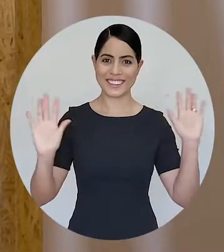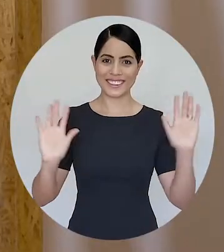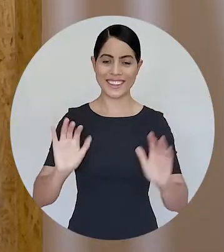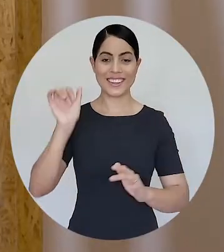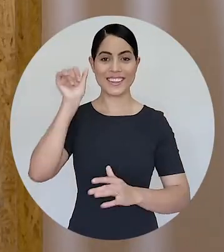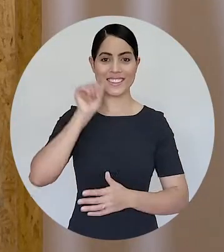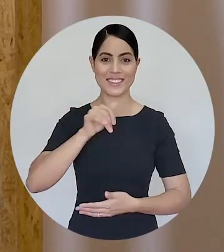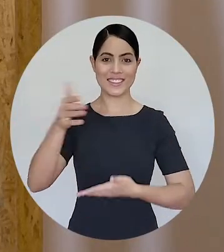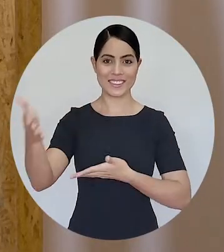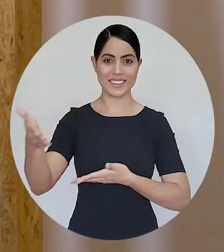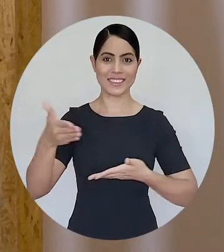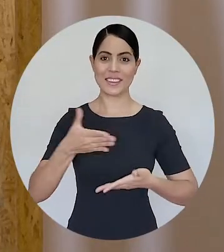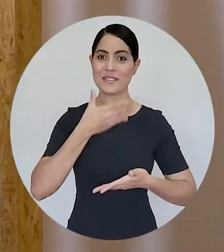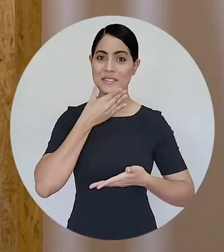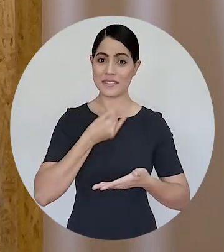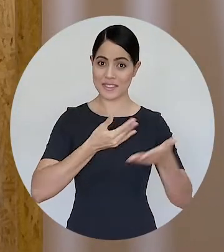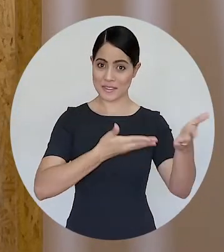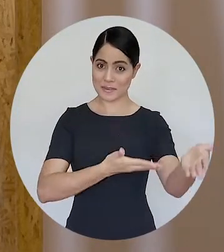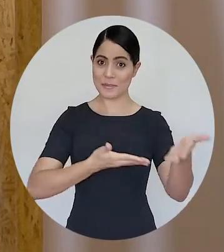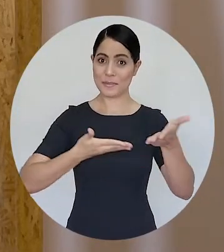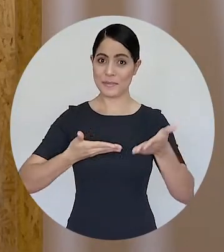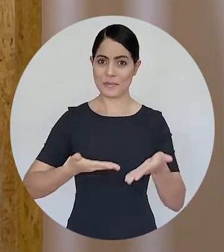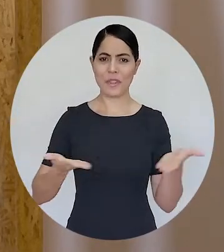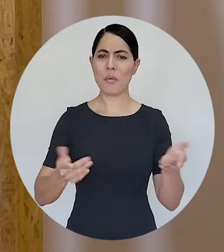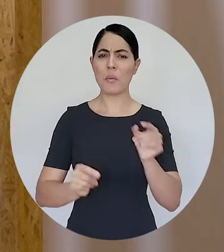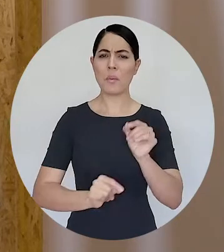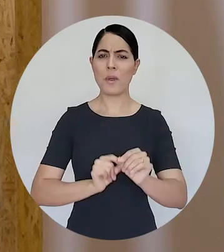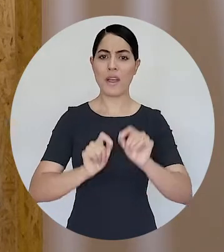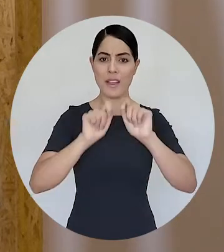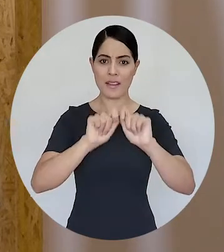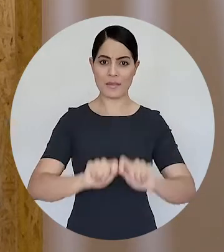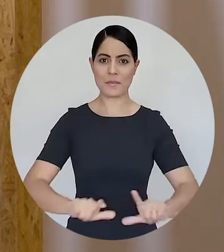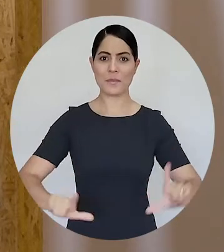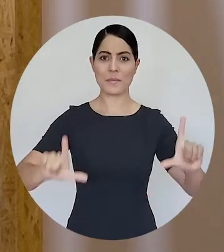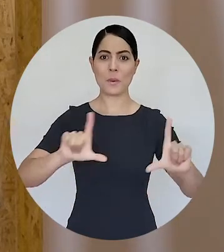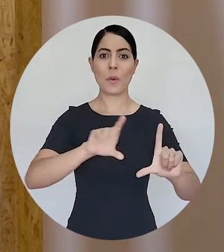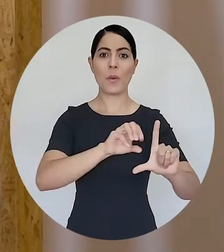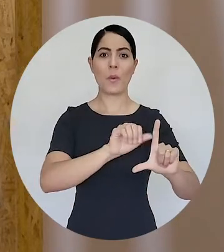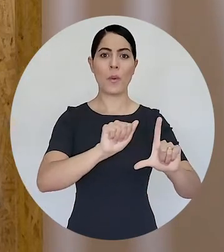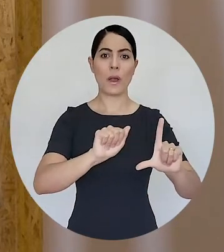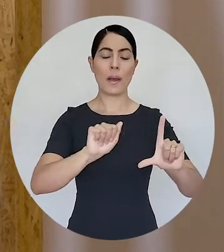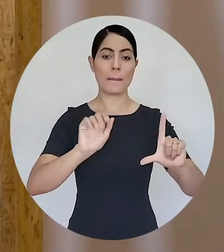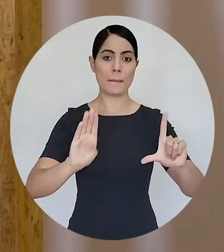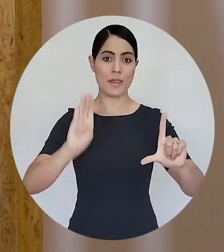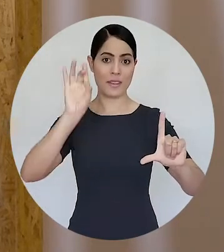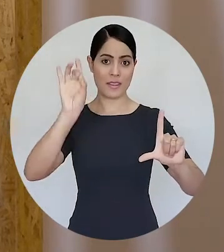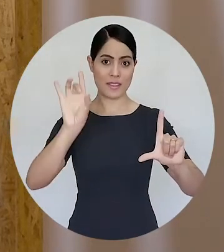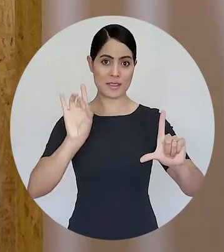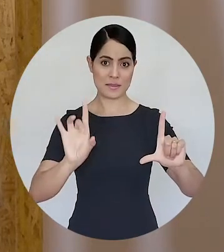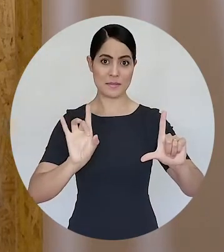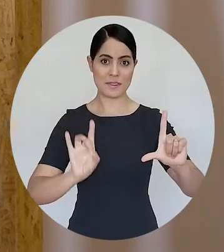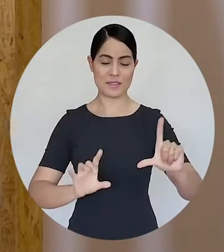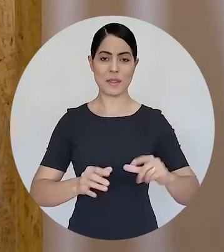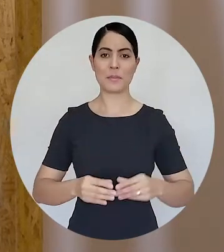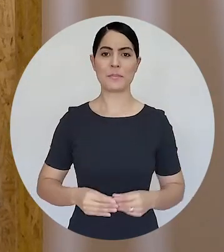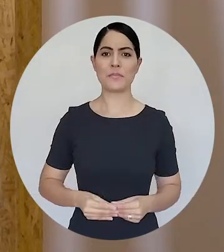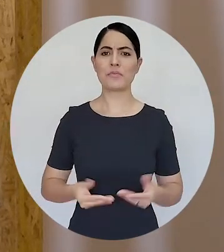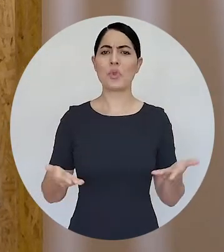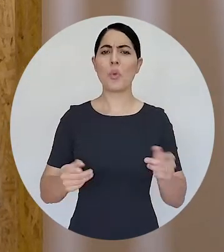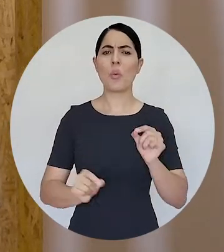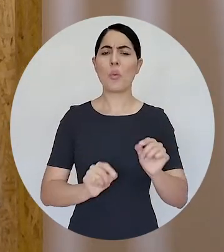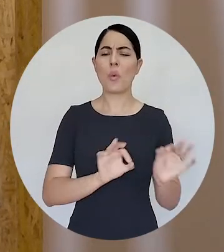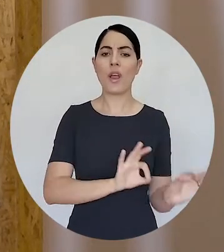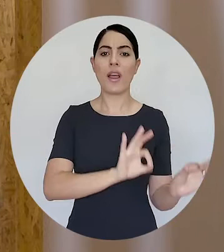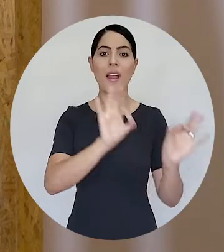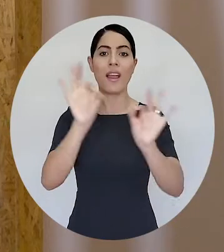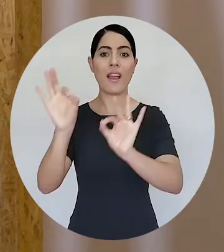Olá, seja bem-vinda, seja bem-vindo. Começa agora mais um programa especial da OAB Nacional. Nesta edição, vamos